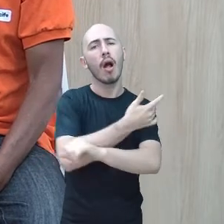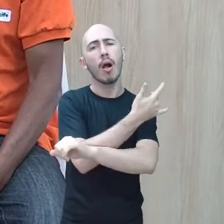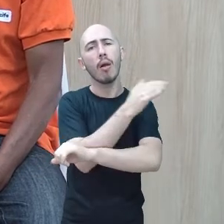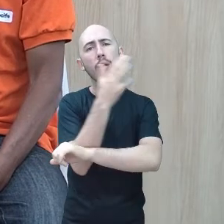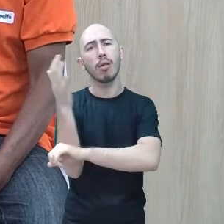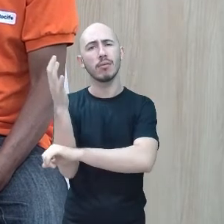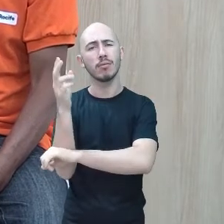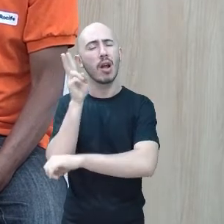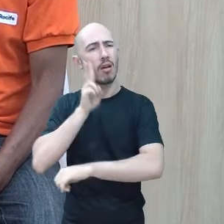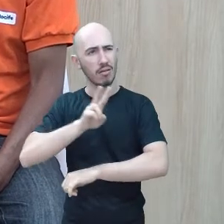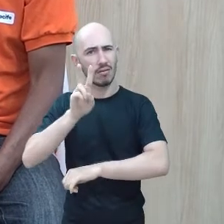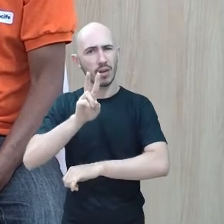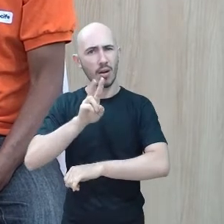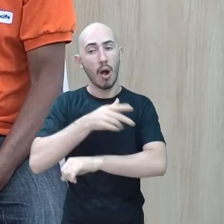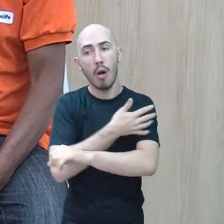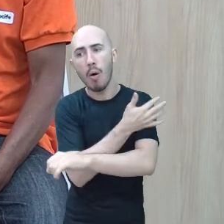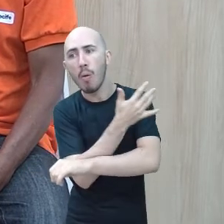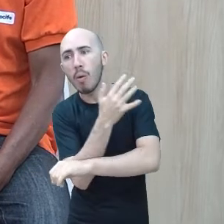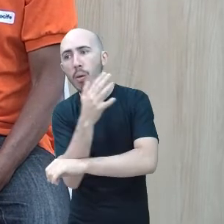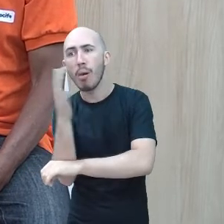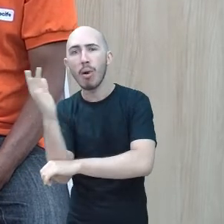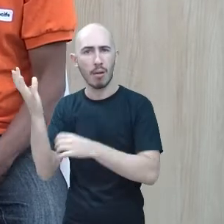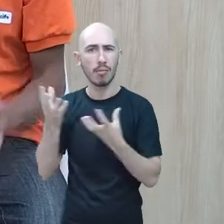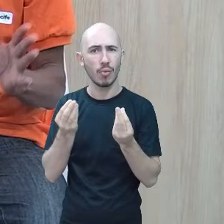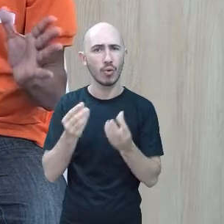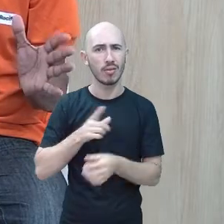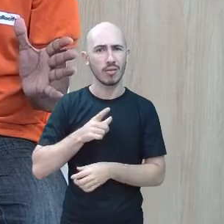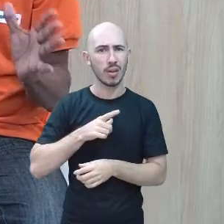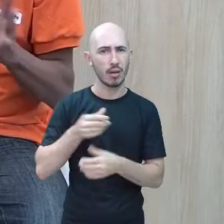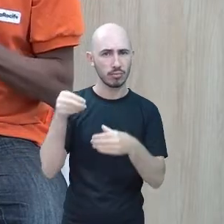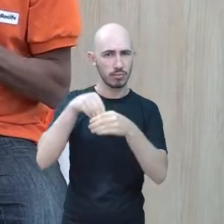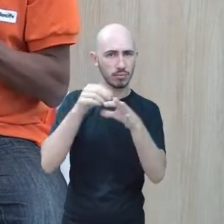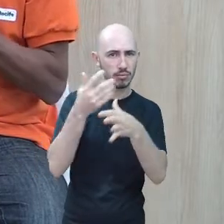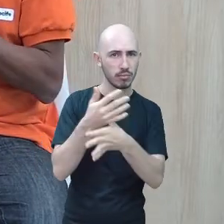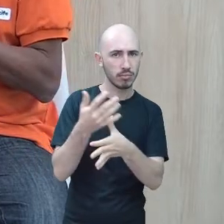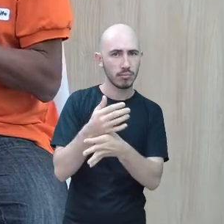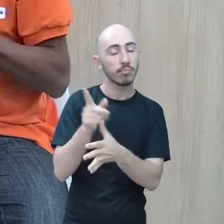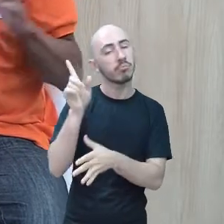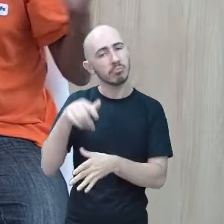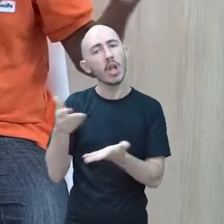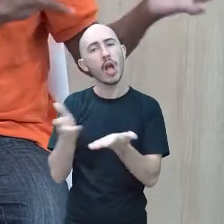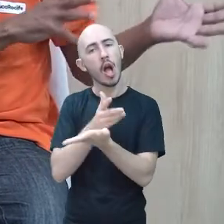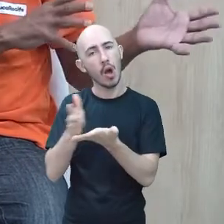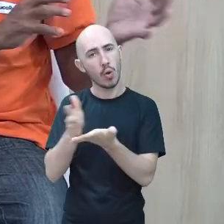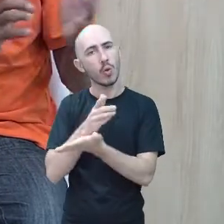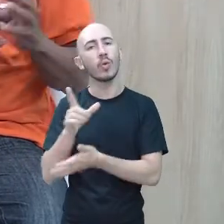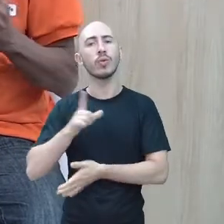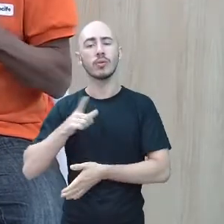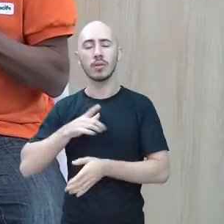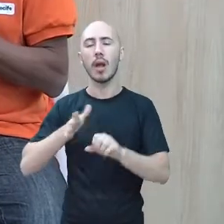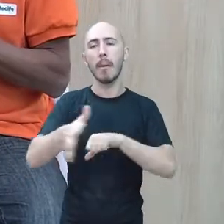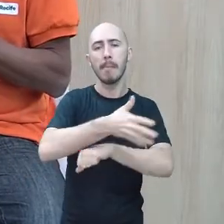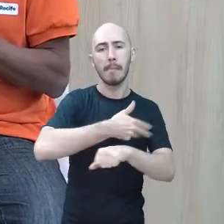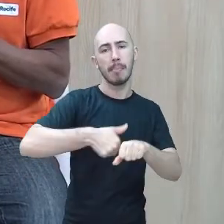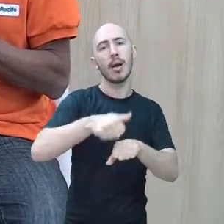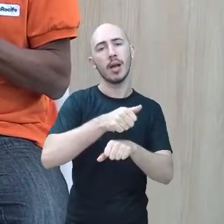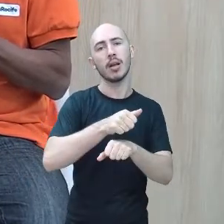que eu estou vendo muito espaço verde na cidade? Tá, existe alguns locais, Parque da